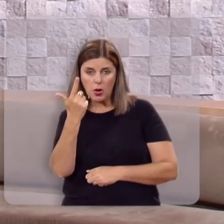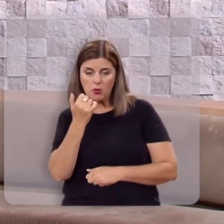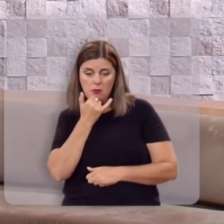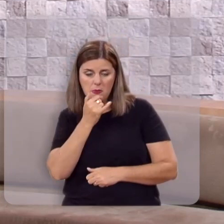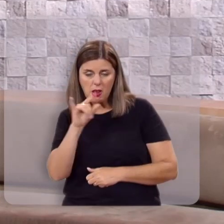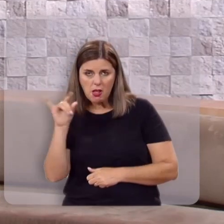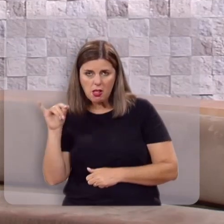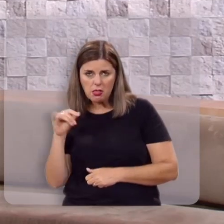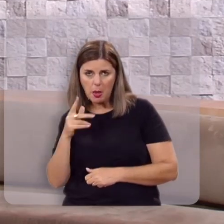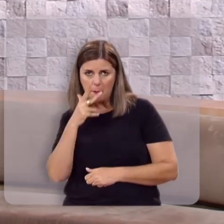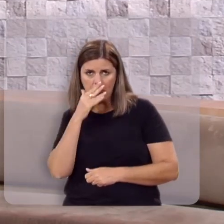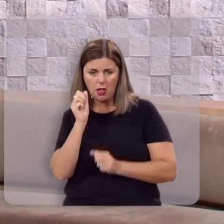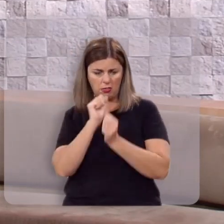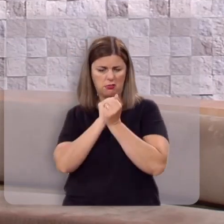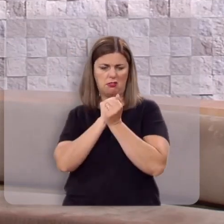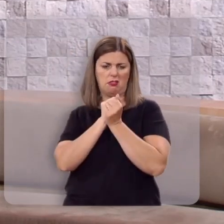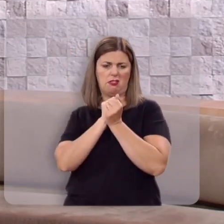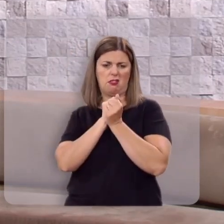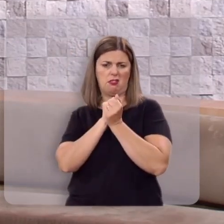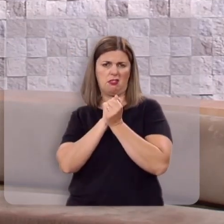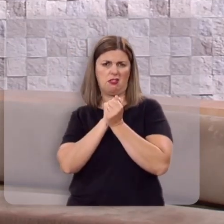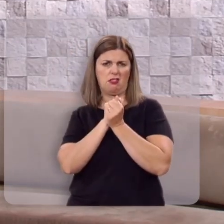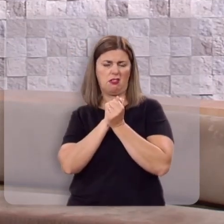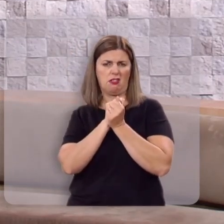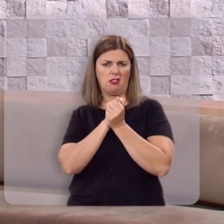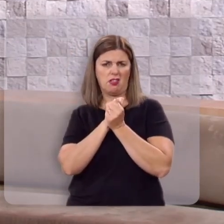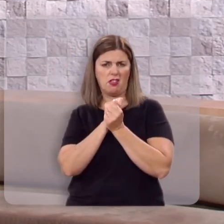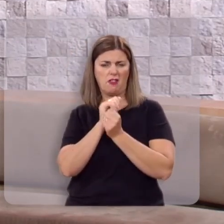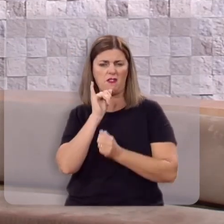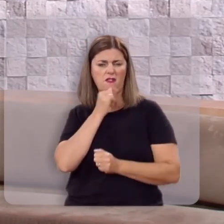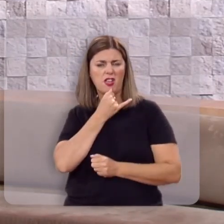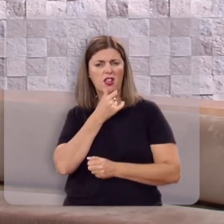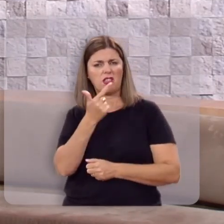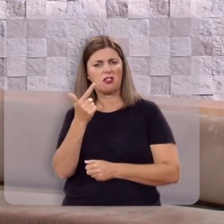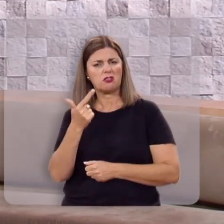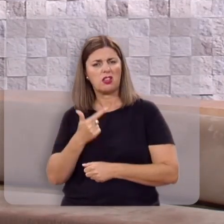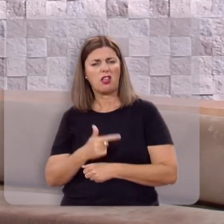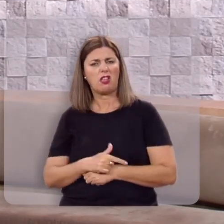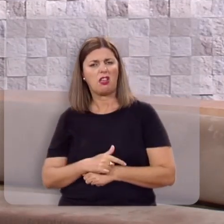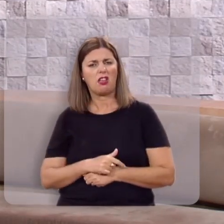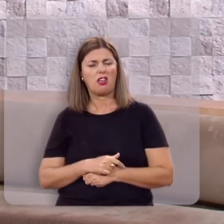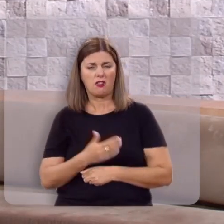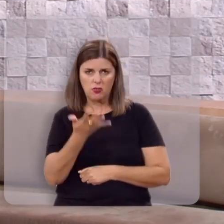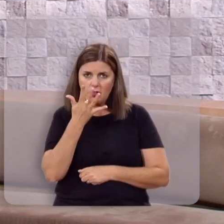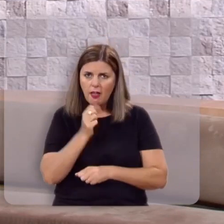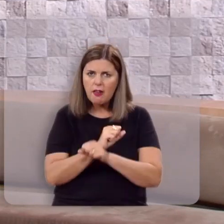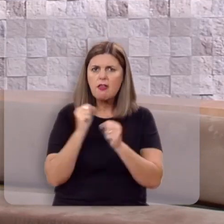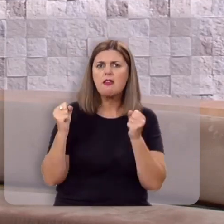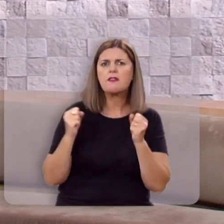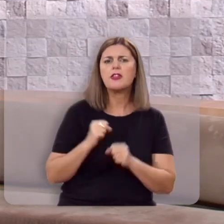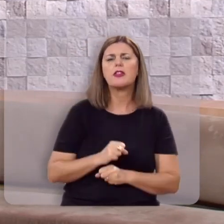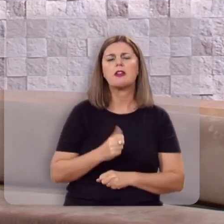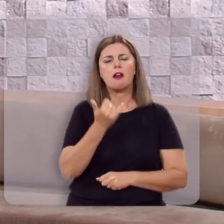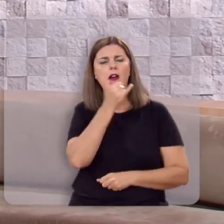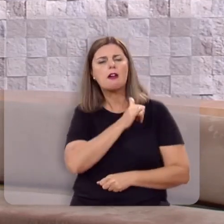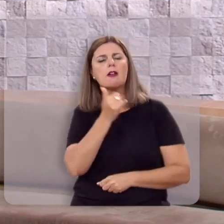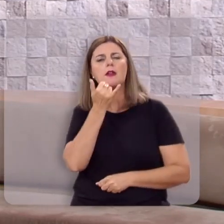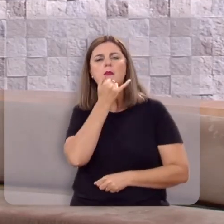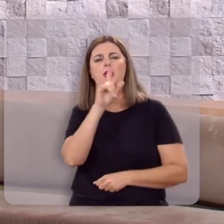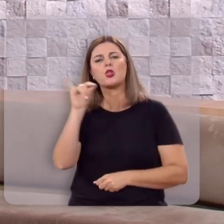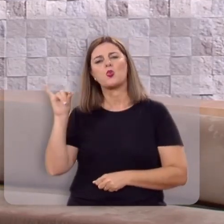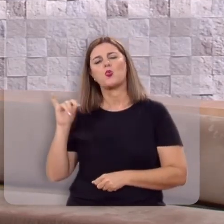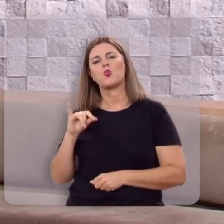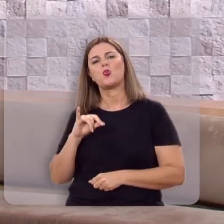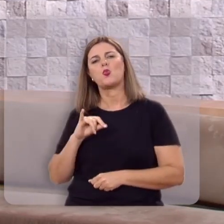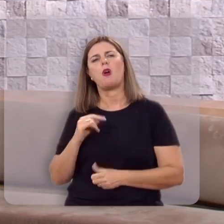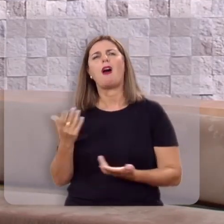numa masmorra, no cabresto, vivendo uma vida infeliz. Você quer ser livre?